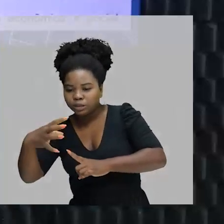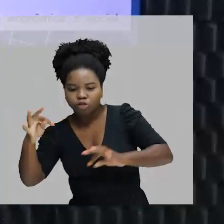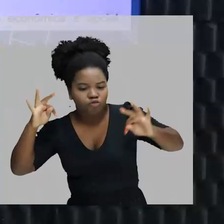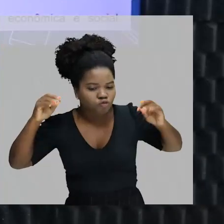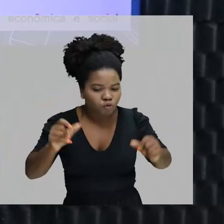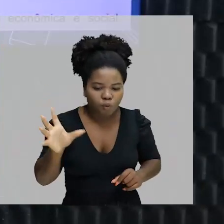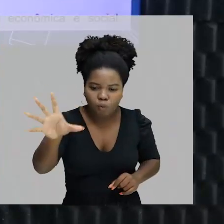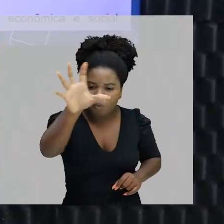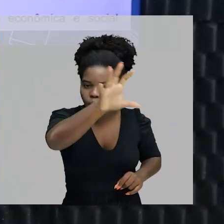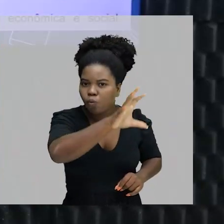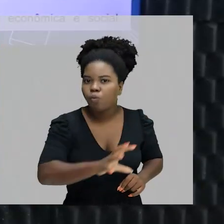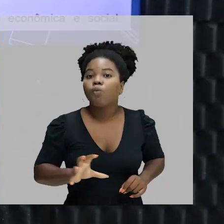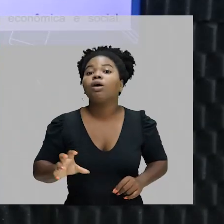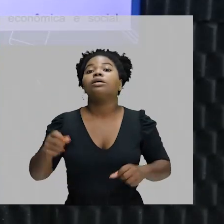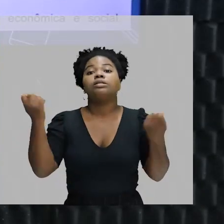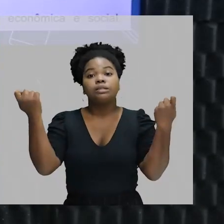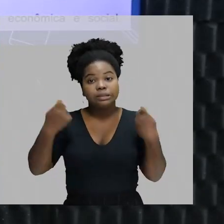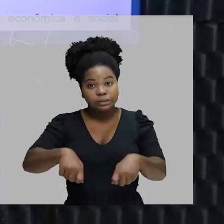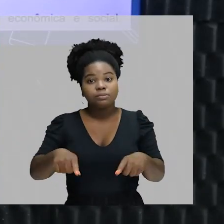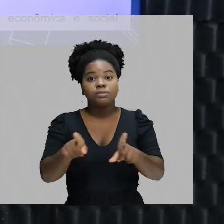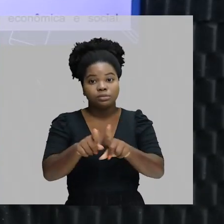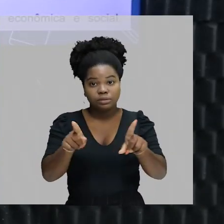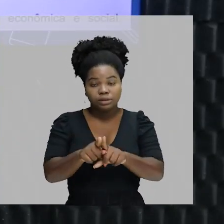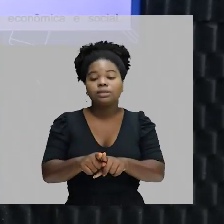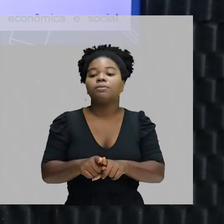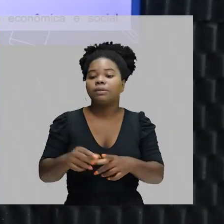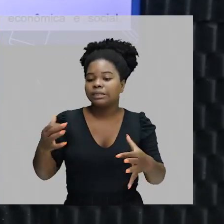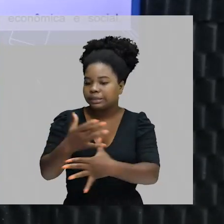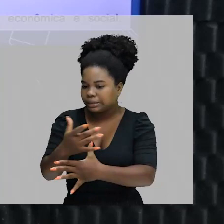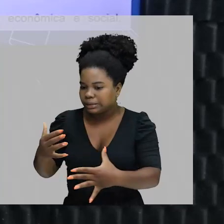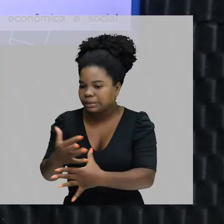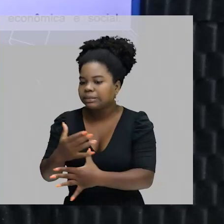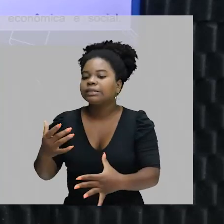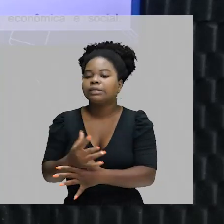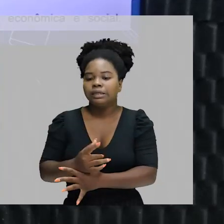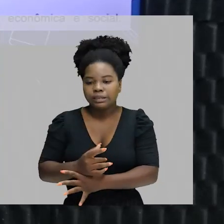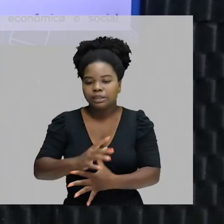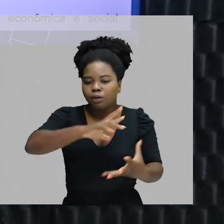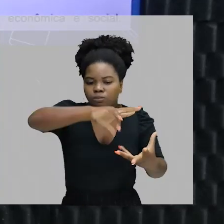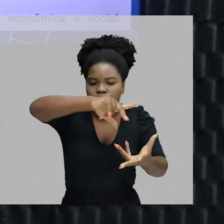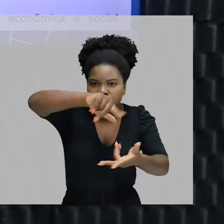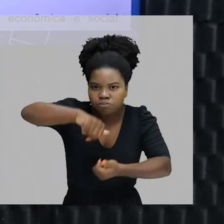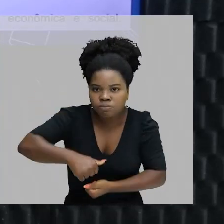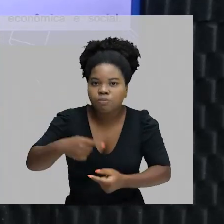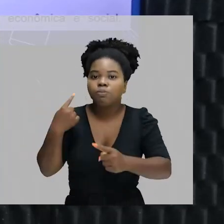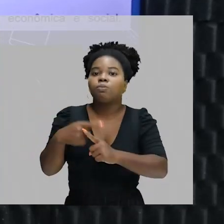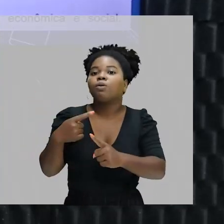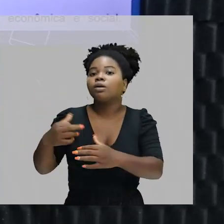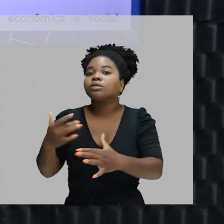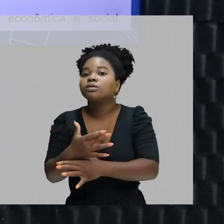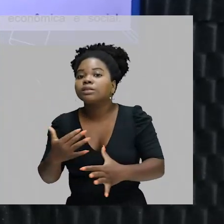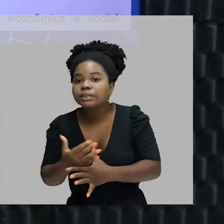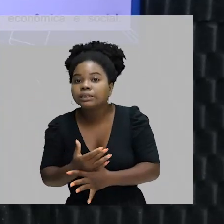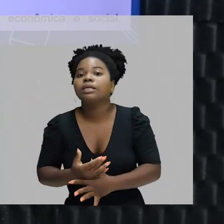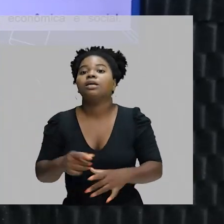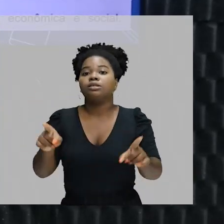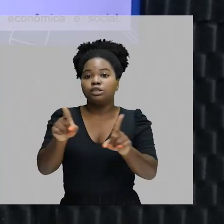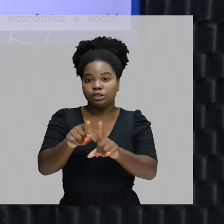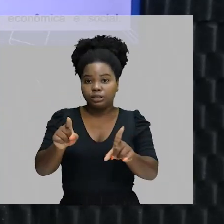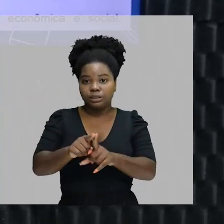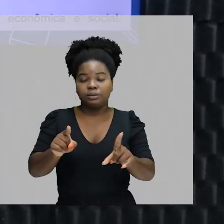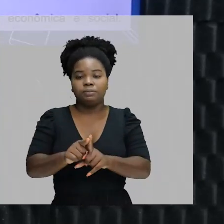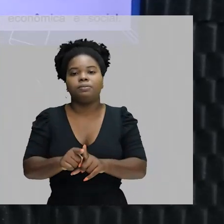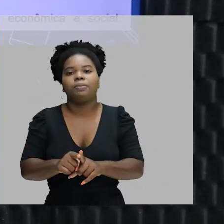território nacional, são também consideradas cidades globais. Por quê, Marcos? São cidades que, de certa forma, também são aspectos,